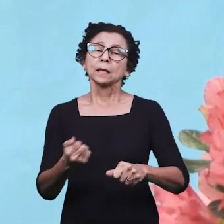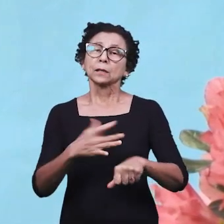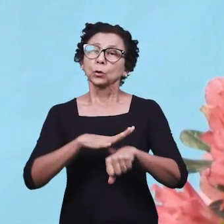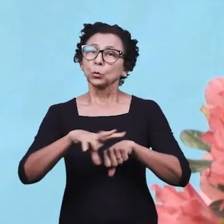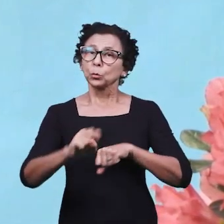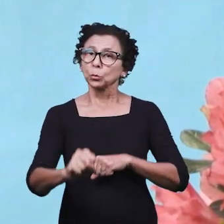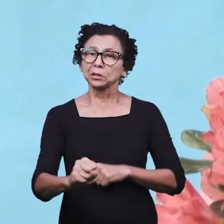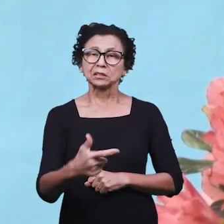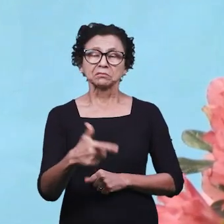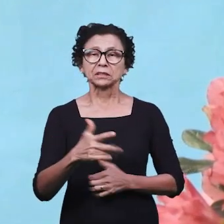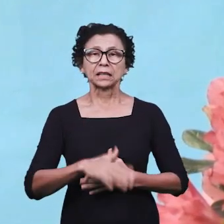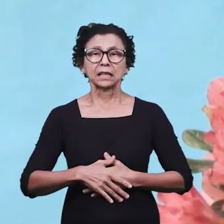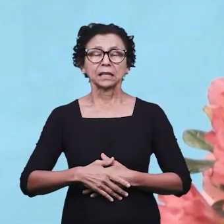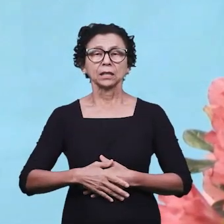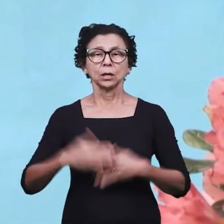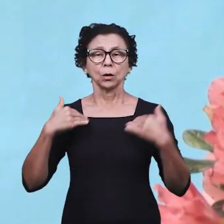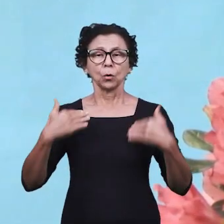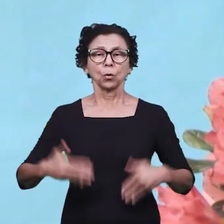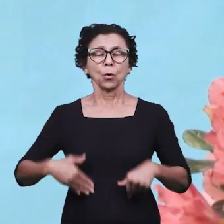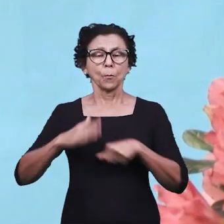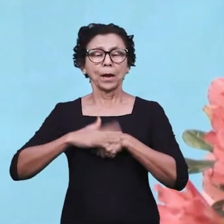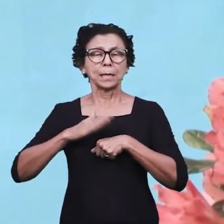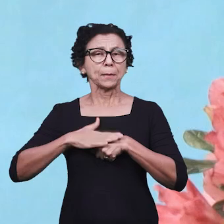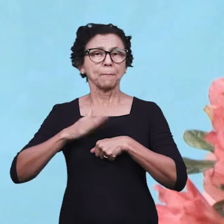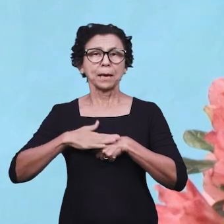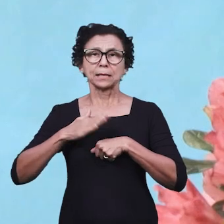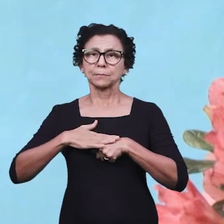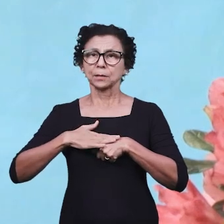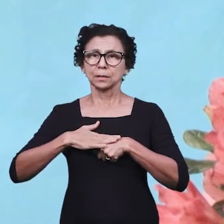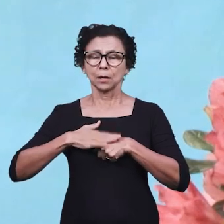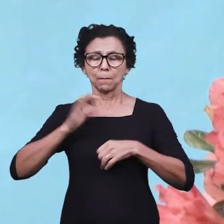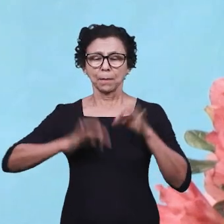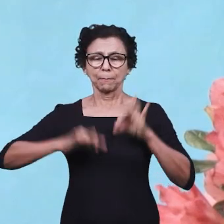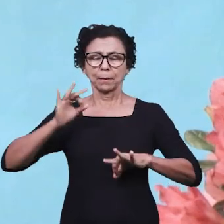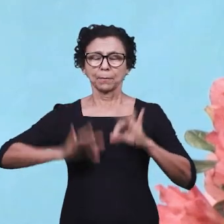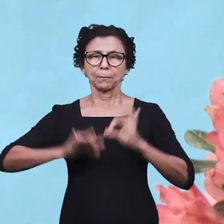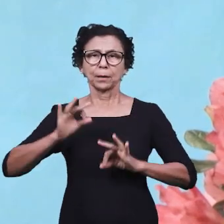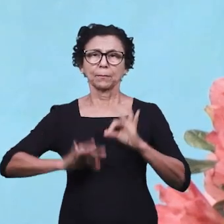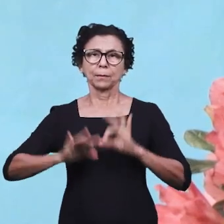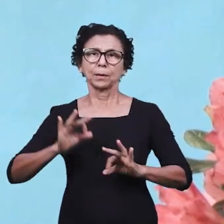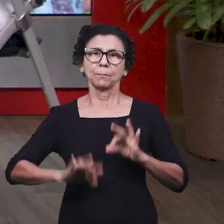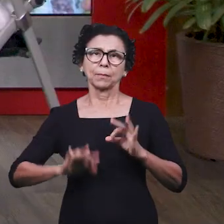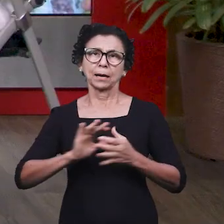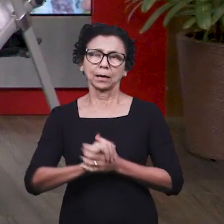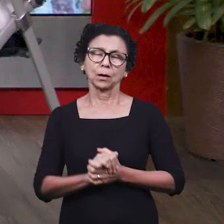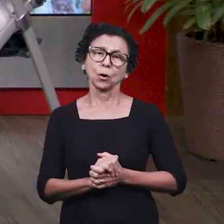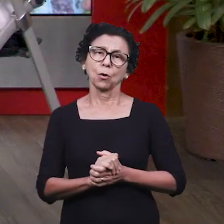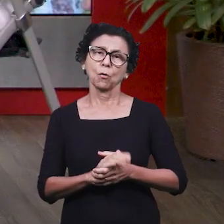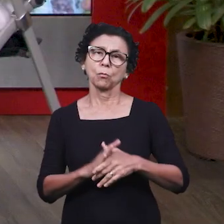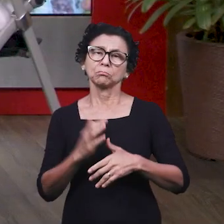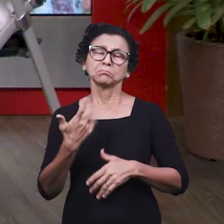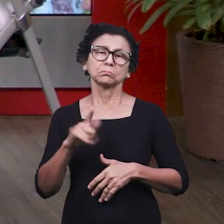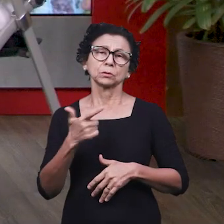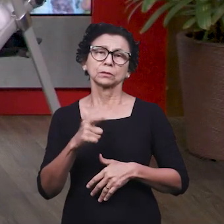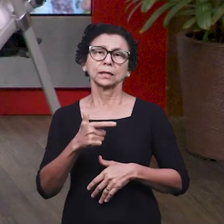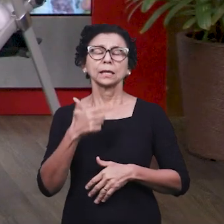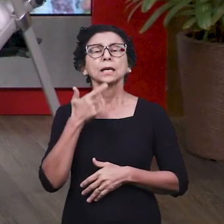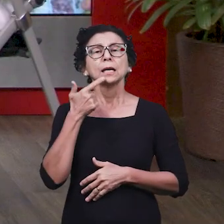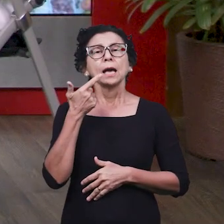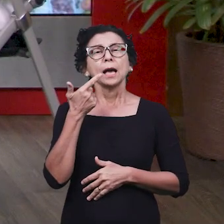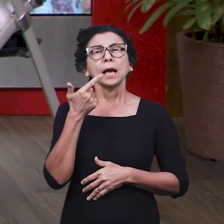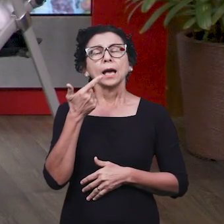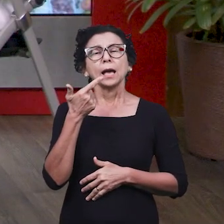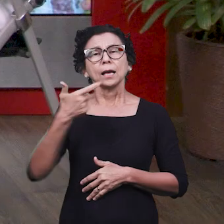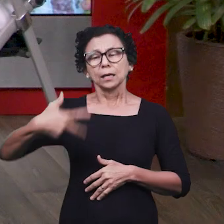não produz insulina suficiente ou não consegue empregar adequadamente a insulina que produz.